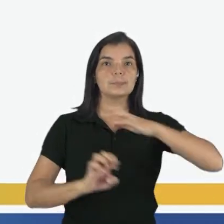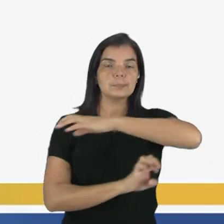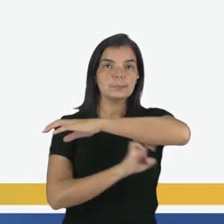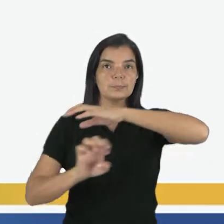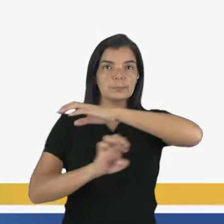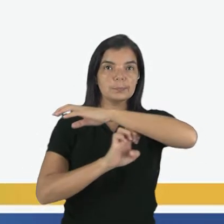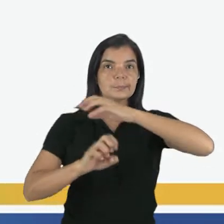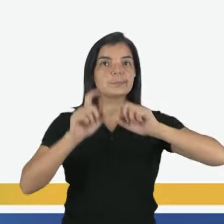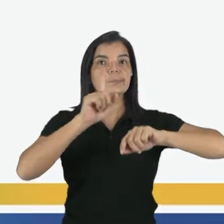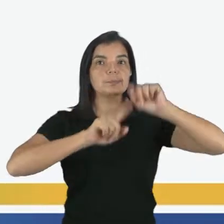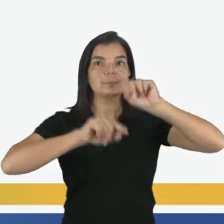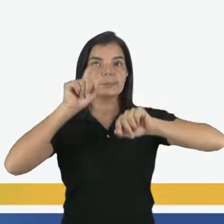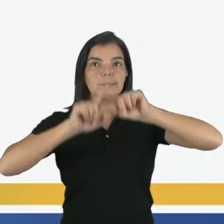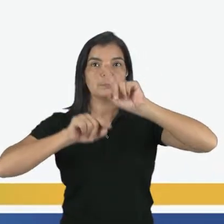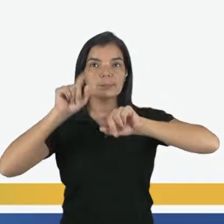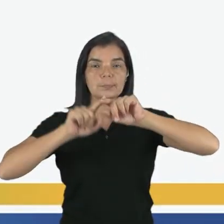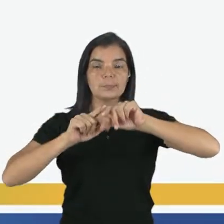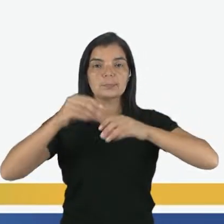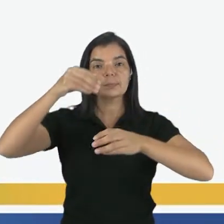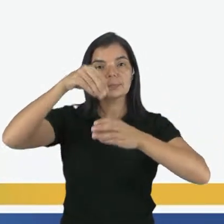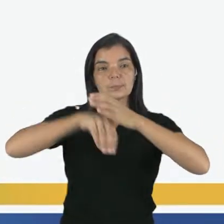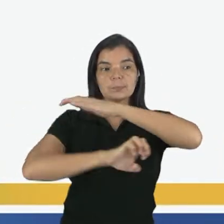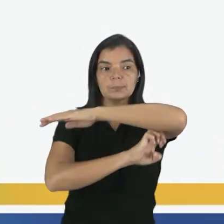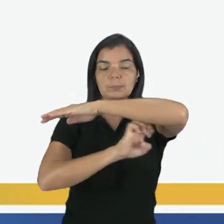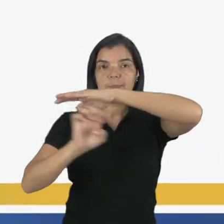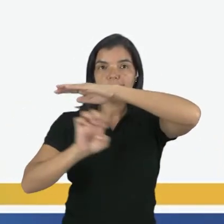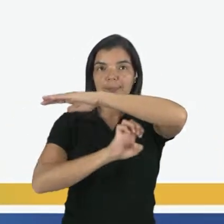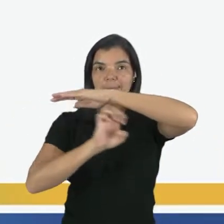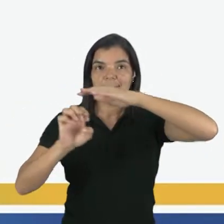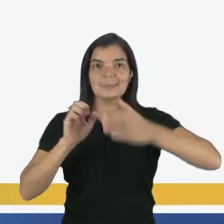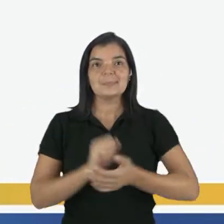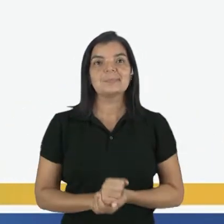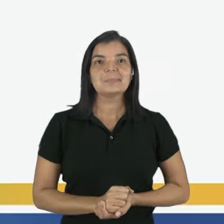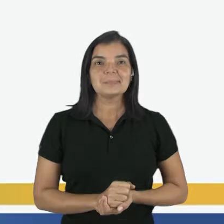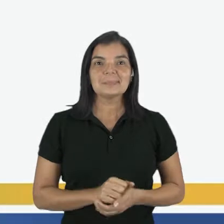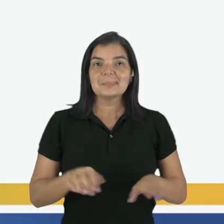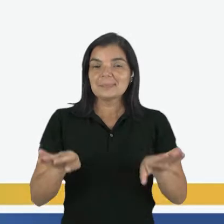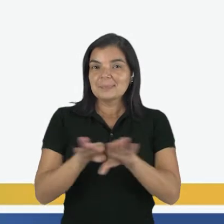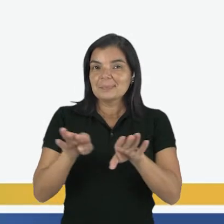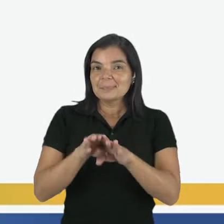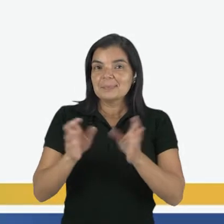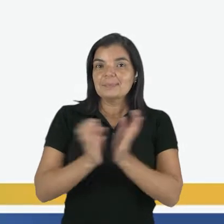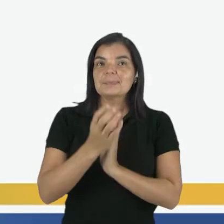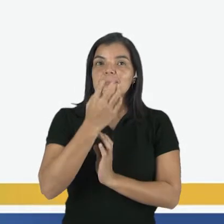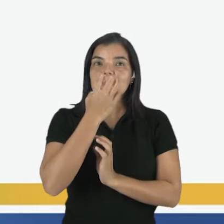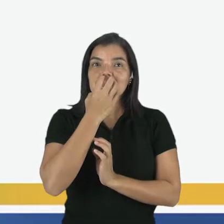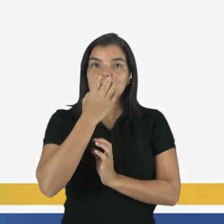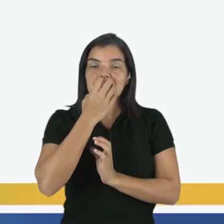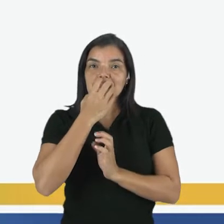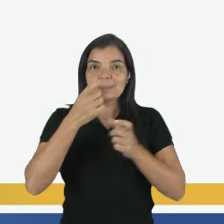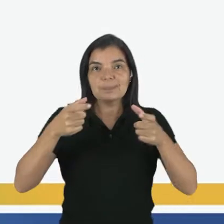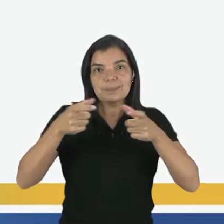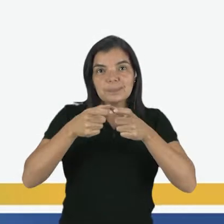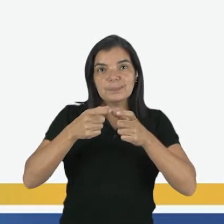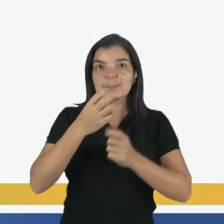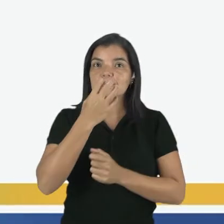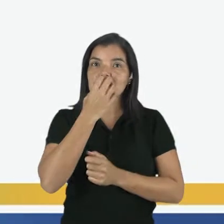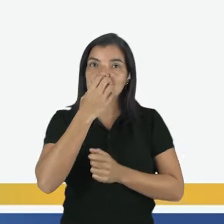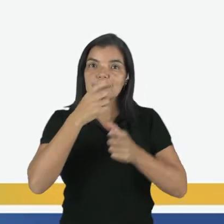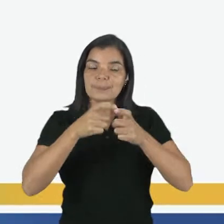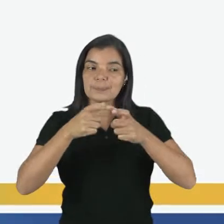Equatoriais são as constelações dispostas sobre o Equador. Fazem parte delas a Cão